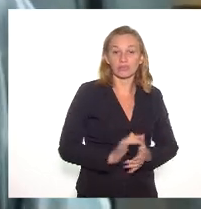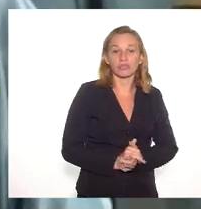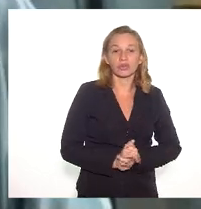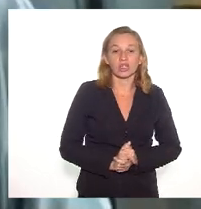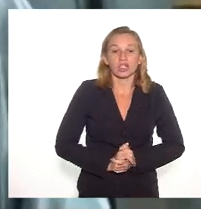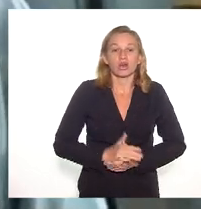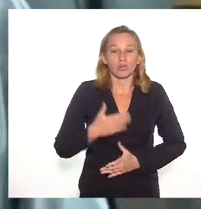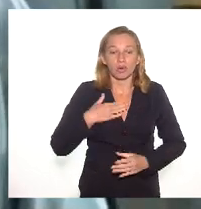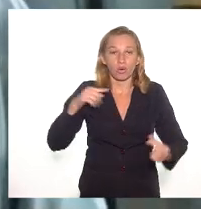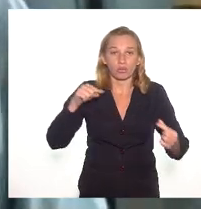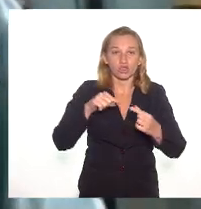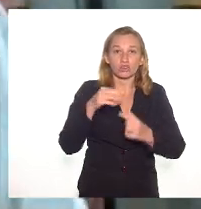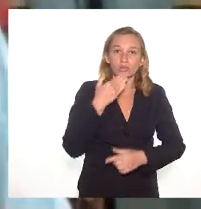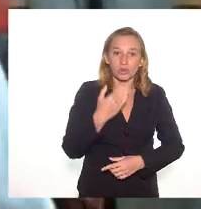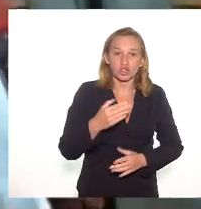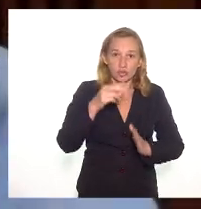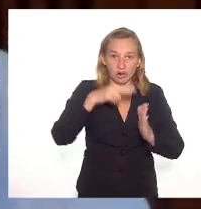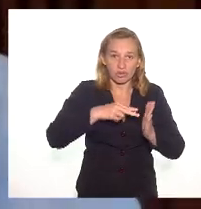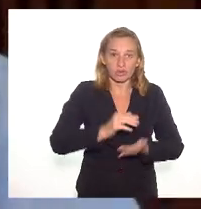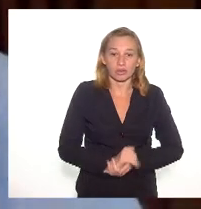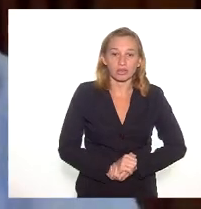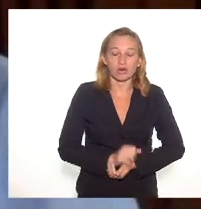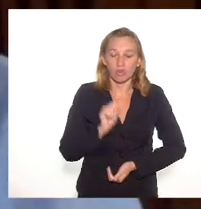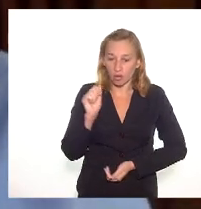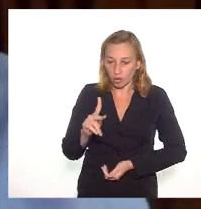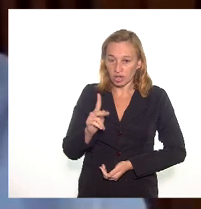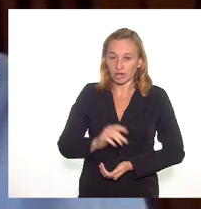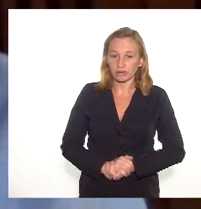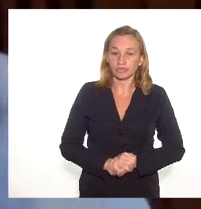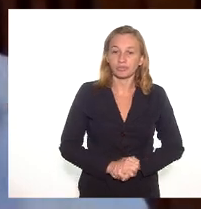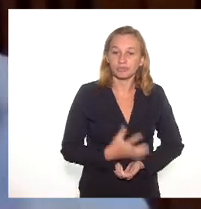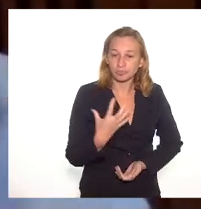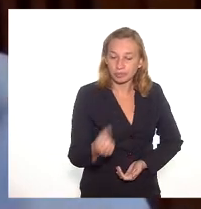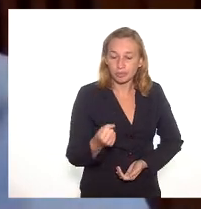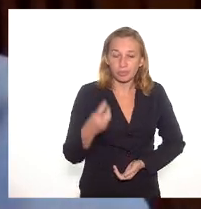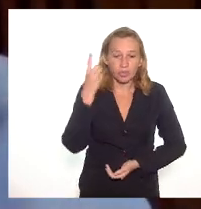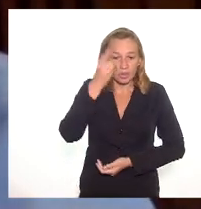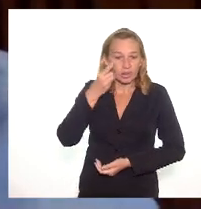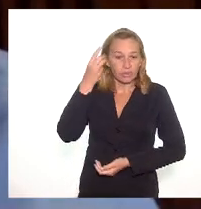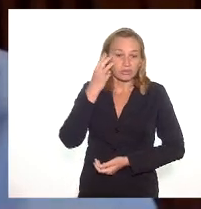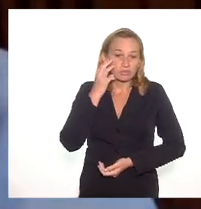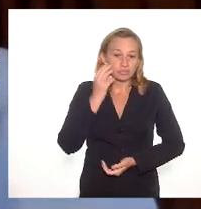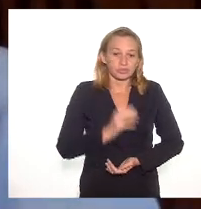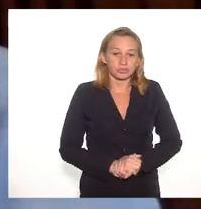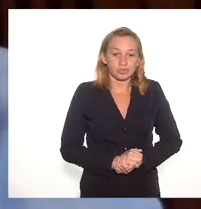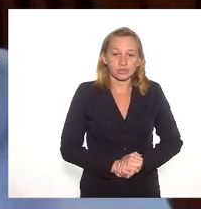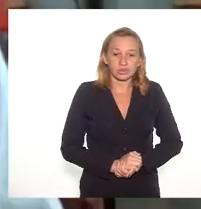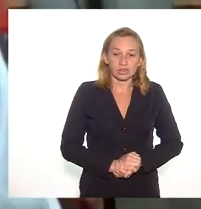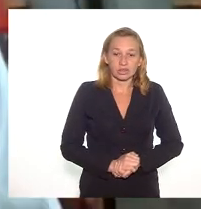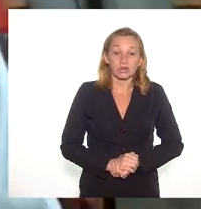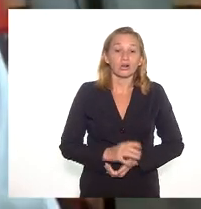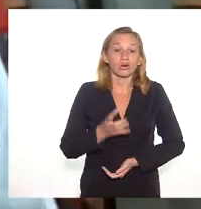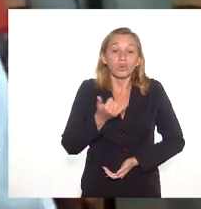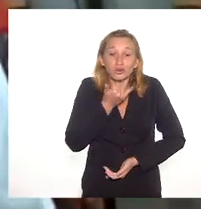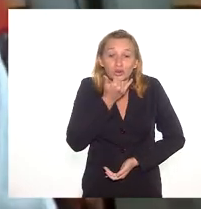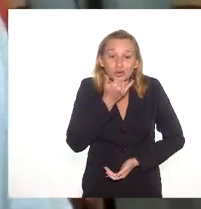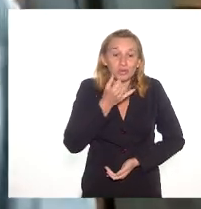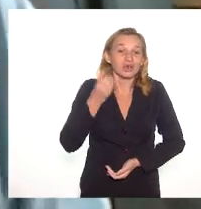esse o meu objetivo de pedir vista. Ok, pedido de vista concedido, deputado Valdec. Não, deputado